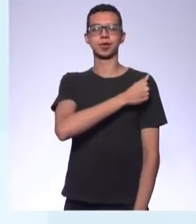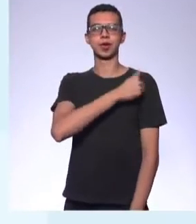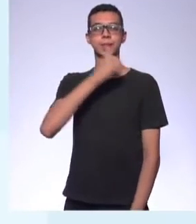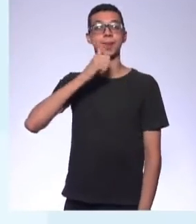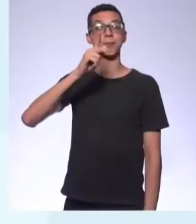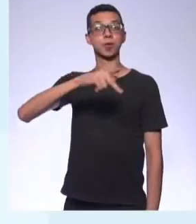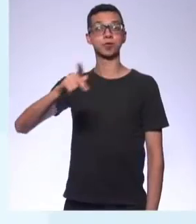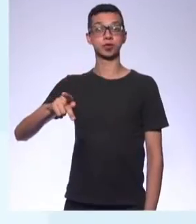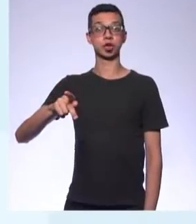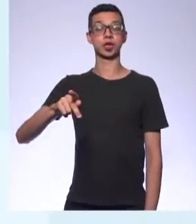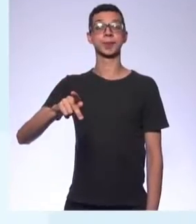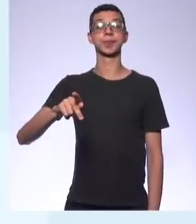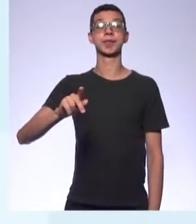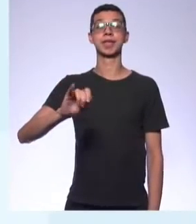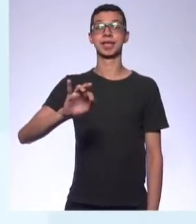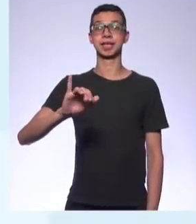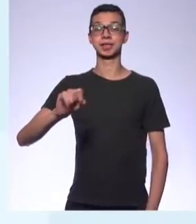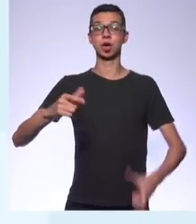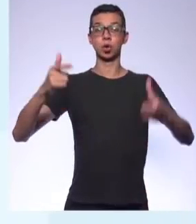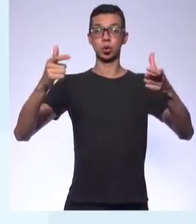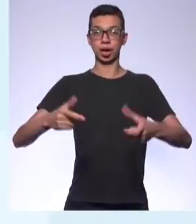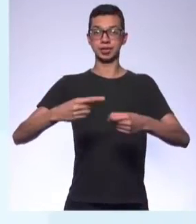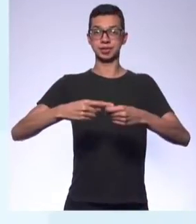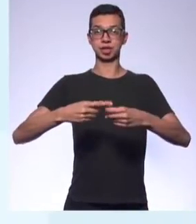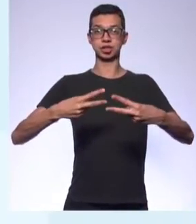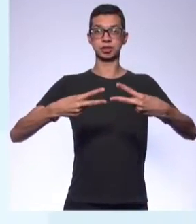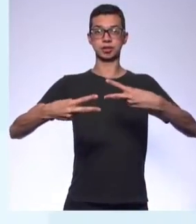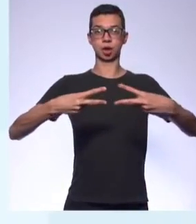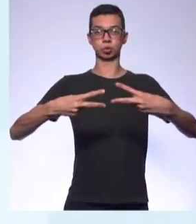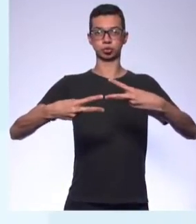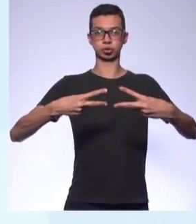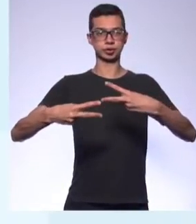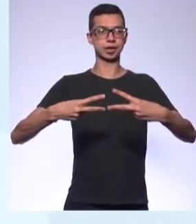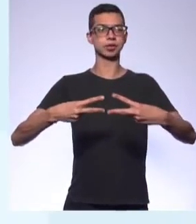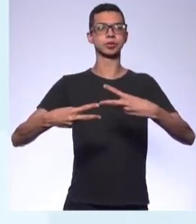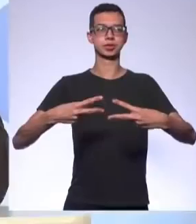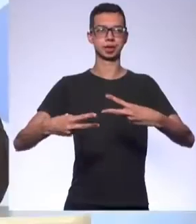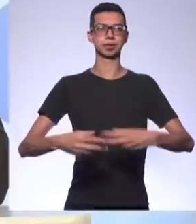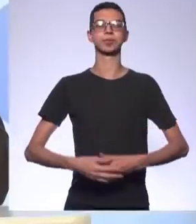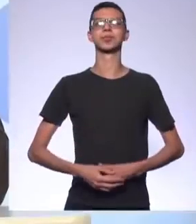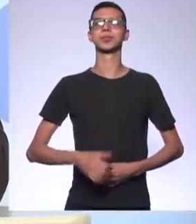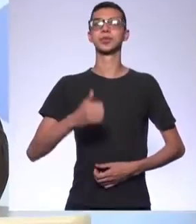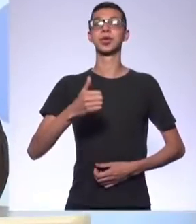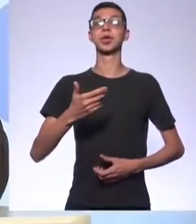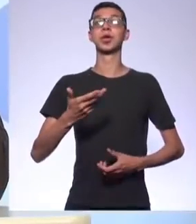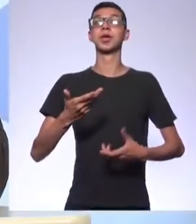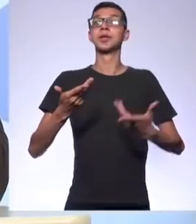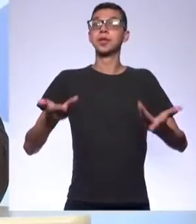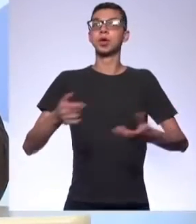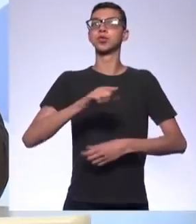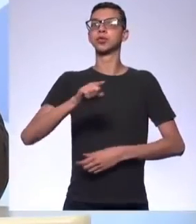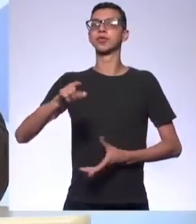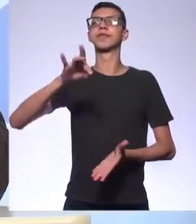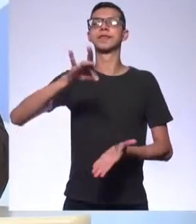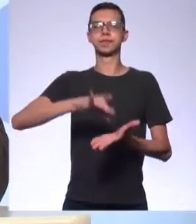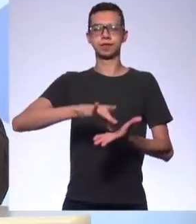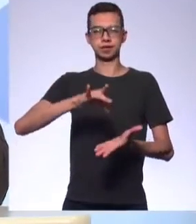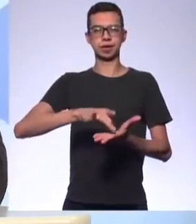em São José dos Campos, da Escola Edgar Melo Matos de Castro. Vocês são os